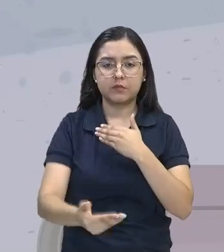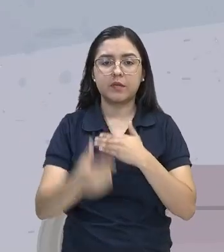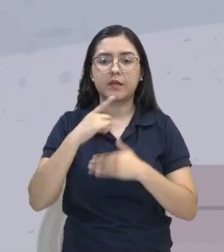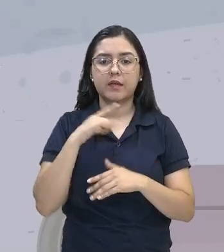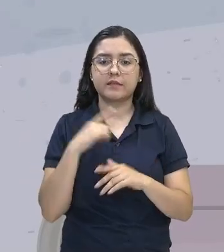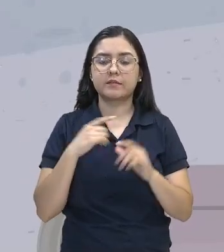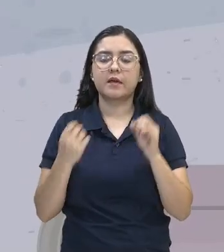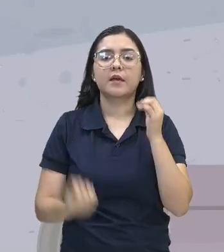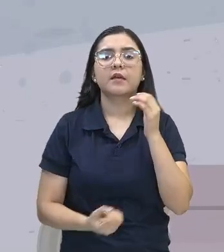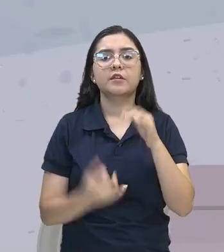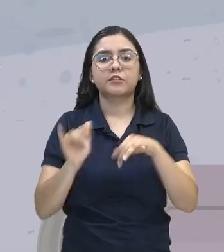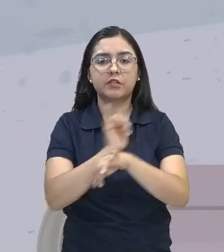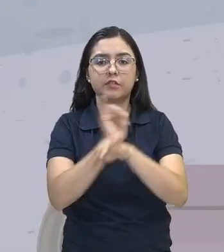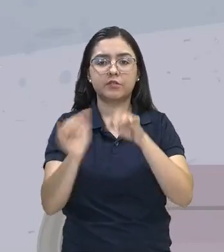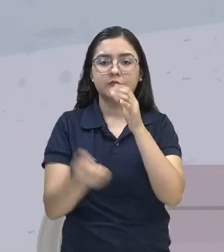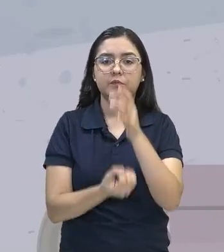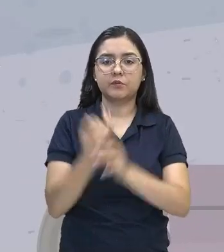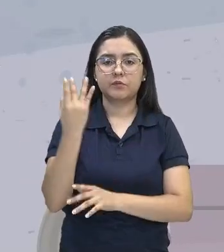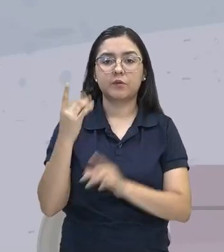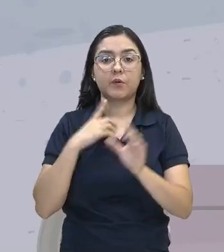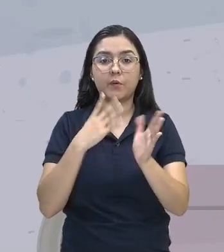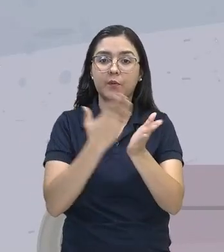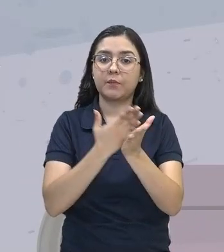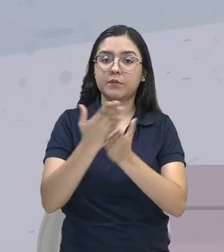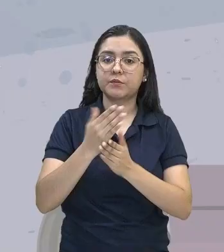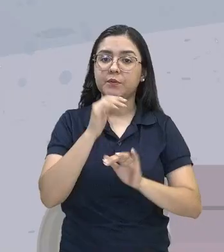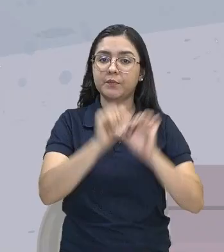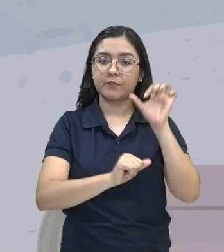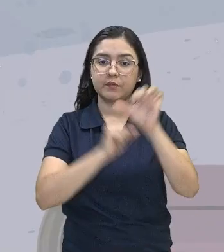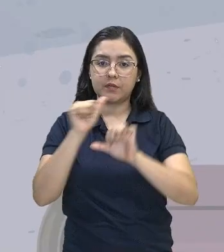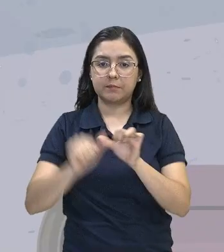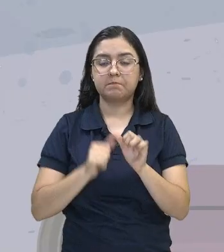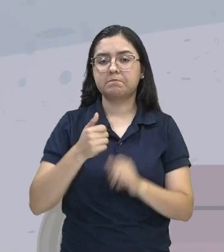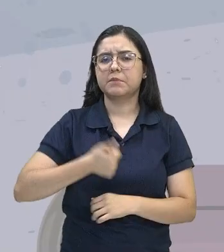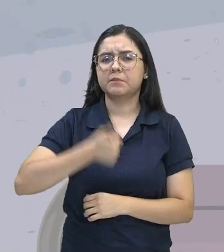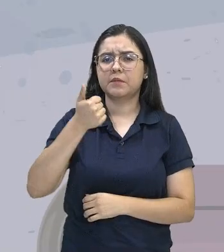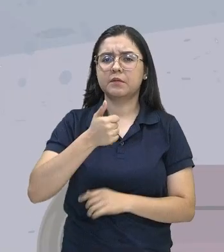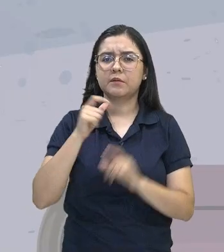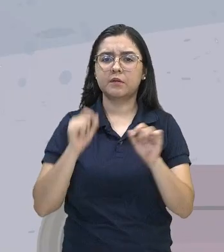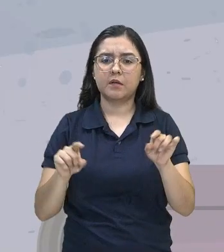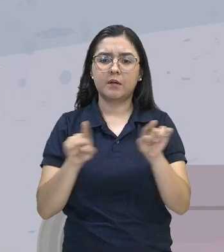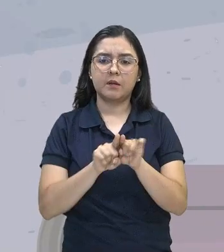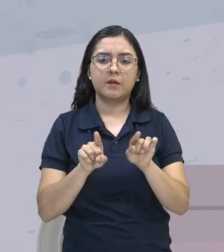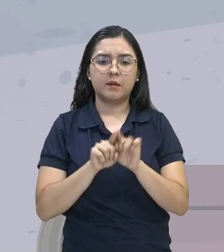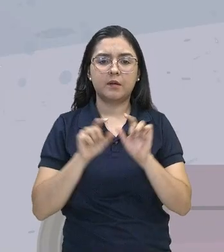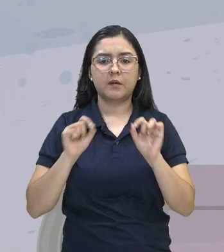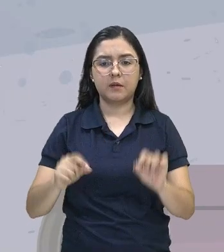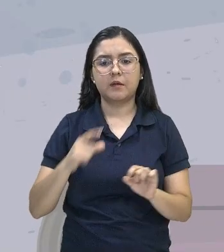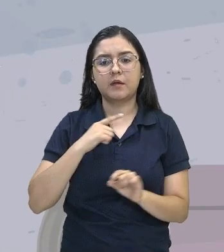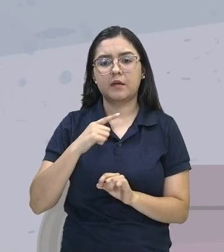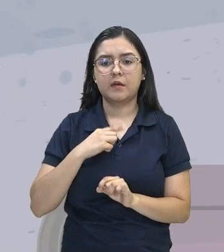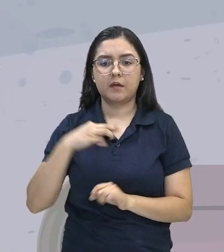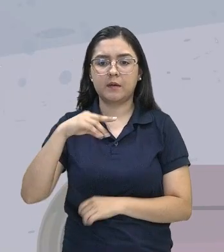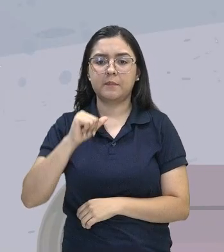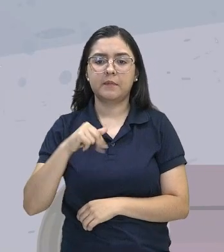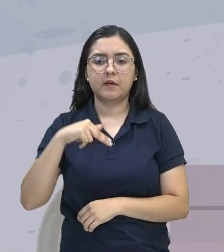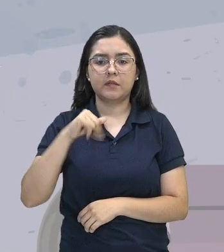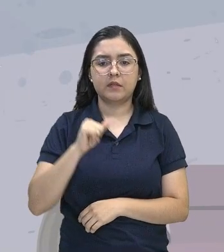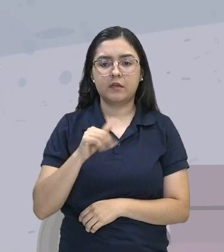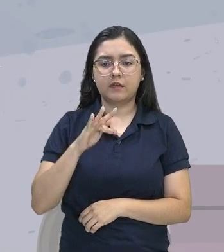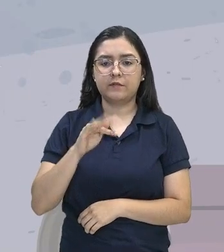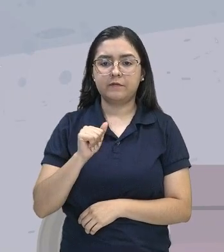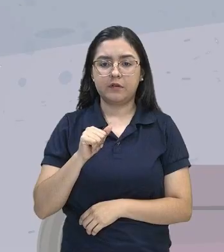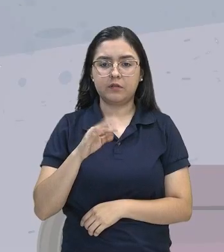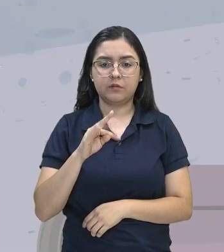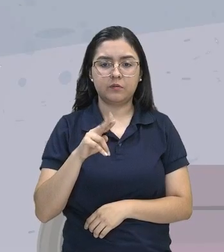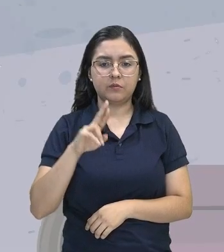de produzir mercadoria começou então a mudar, primeiramente ali para a manufatura, que é ali o início das chamadas